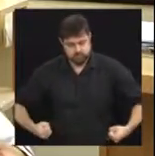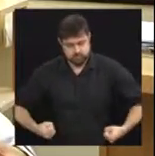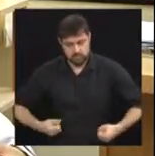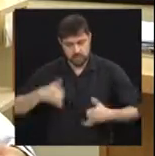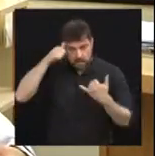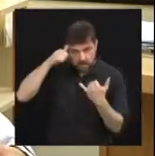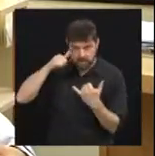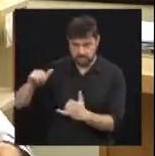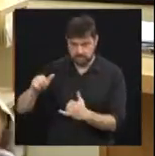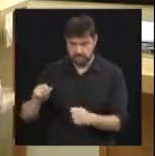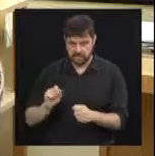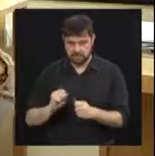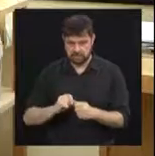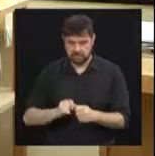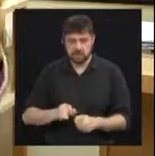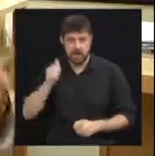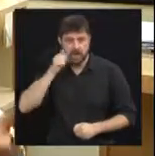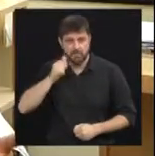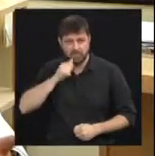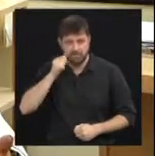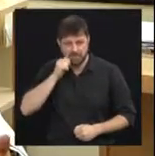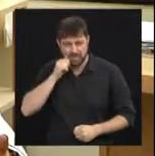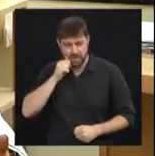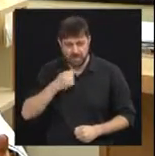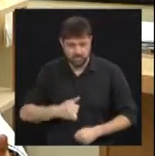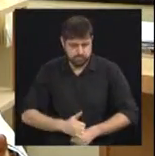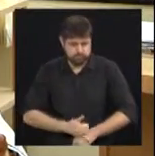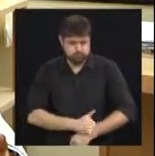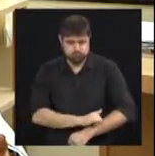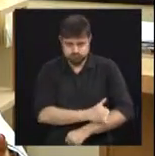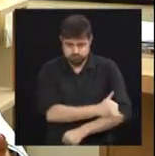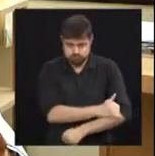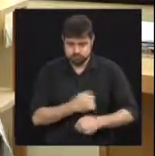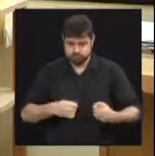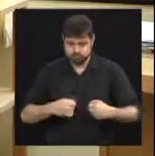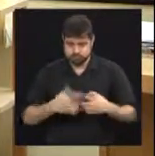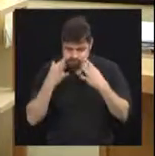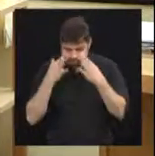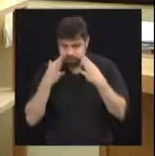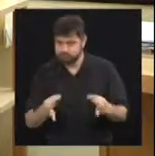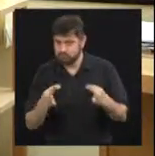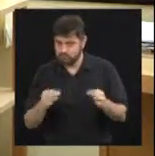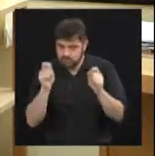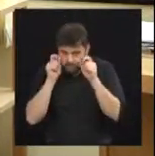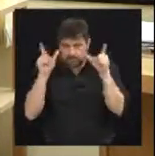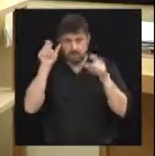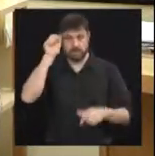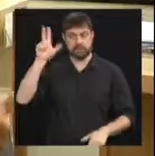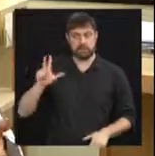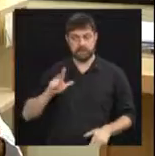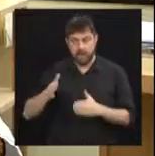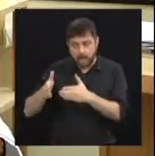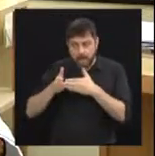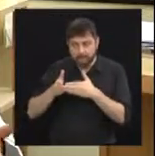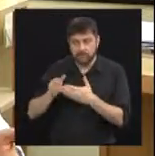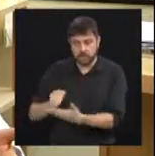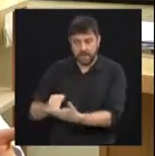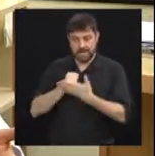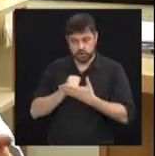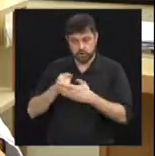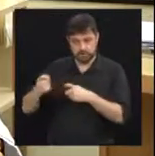o peso. IMCs muito elevados devem chamar a atenção dessas mulheres para que elas busquem